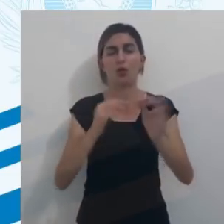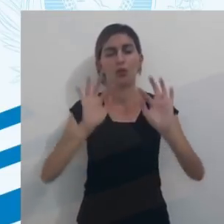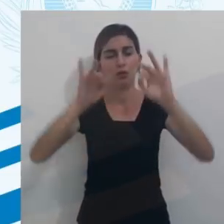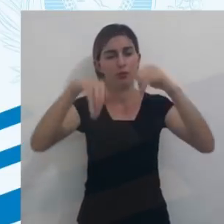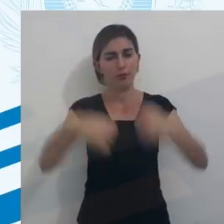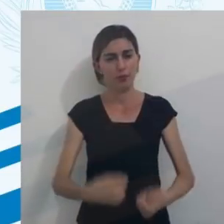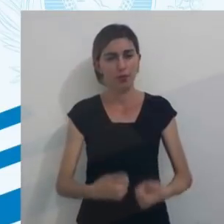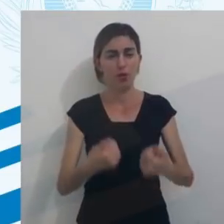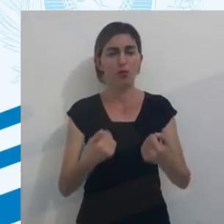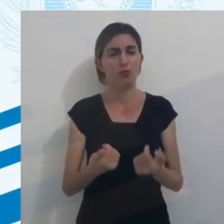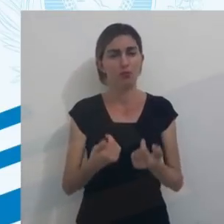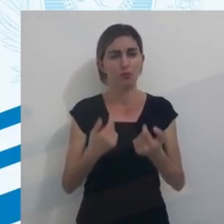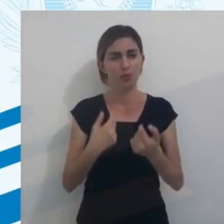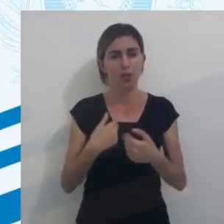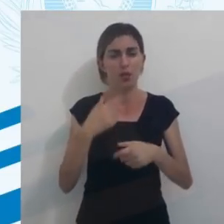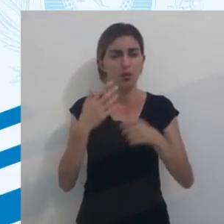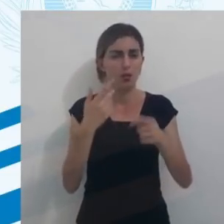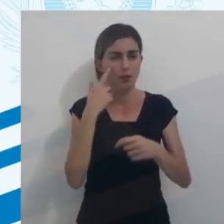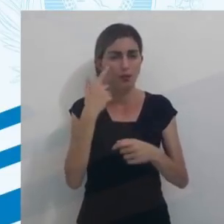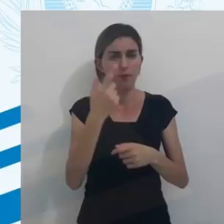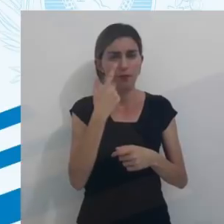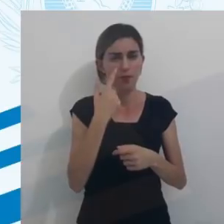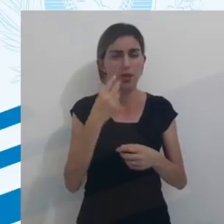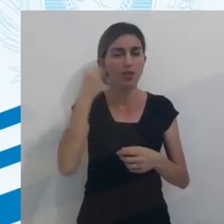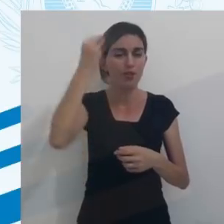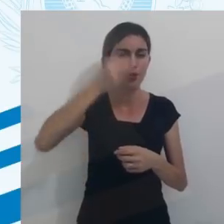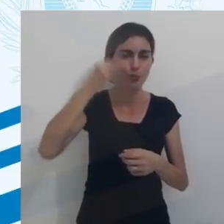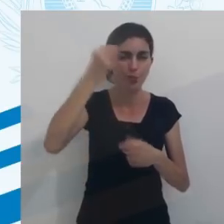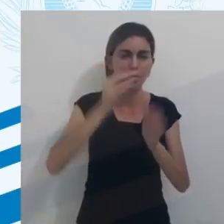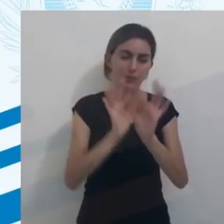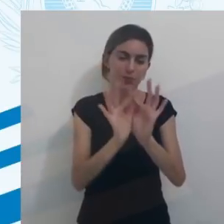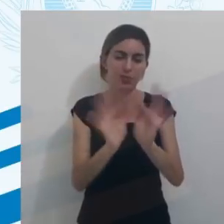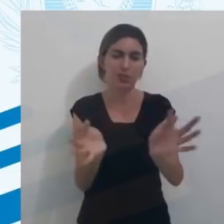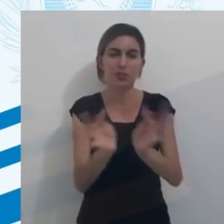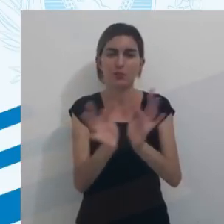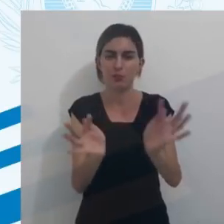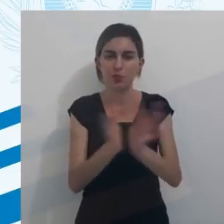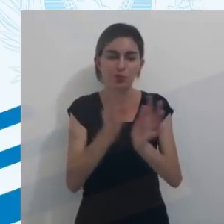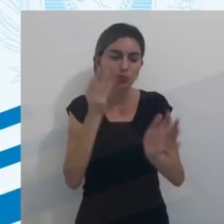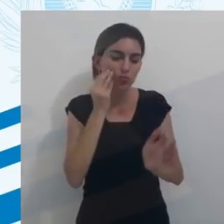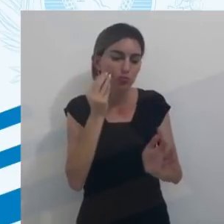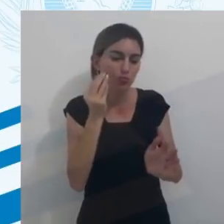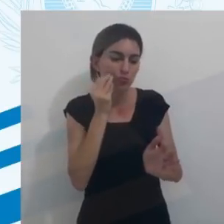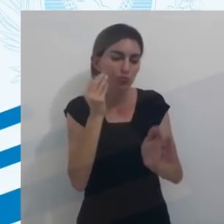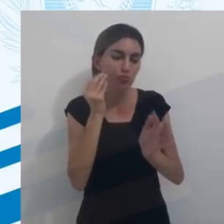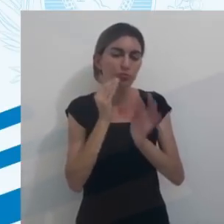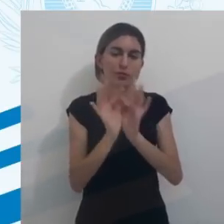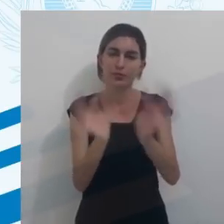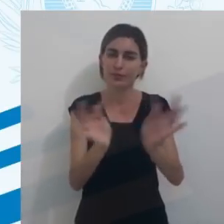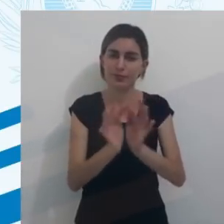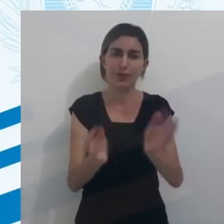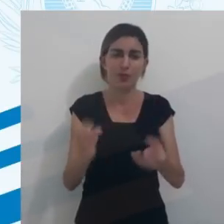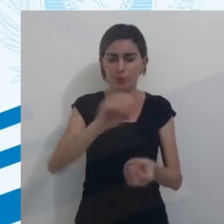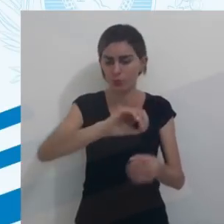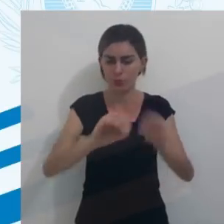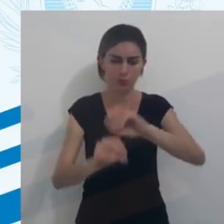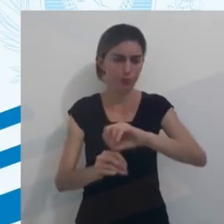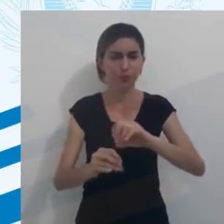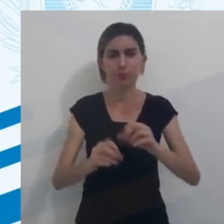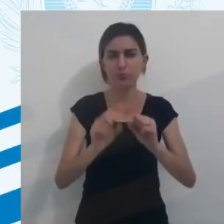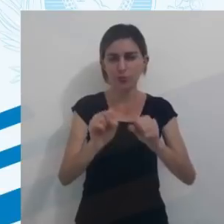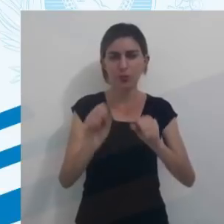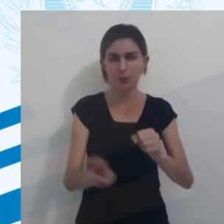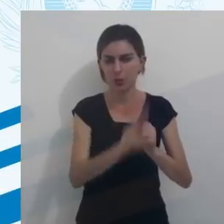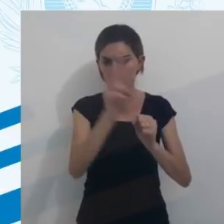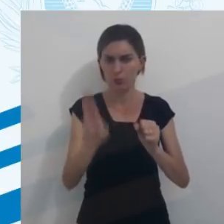final, nós acabamos de ver um experimento bem simples, que é uma solução adstringente que você